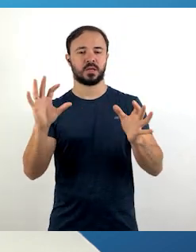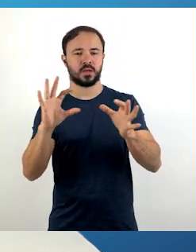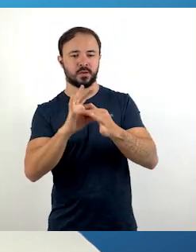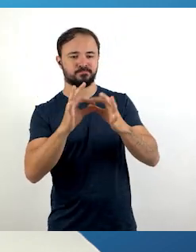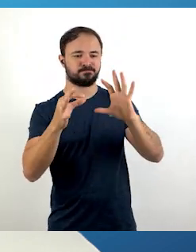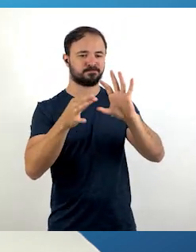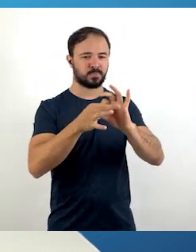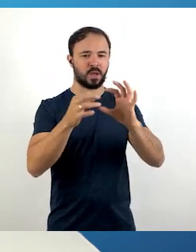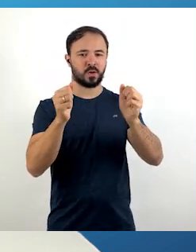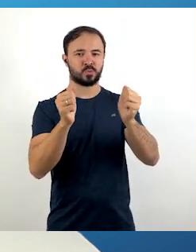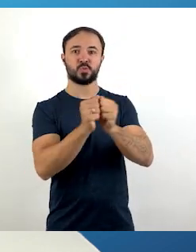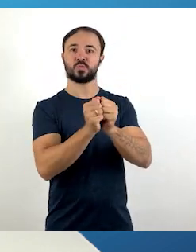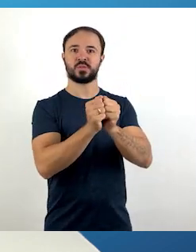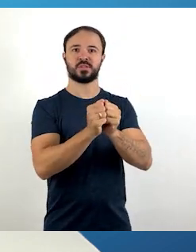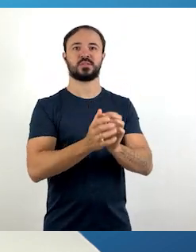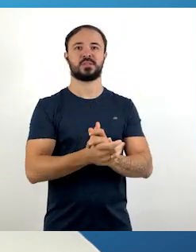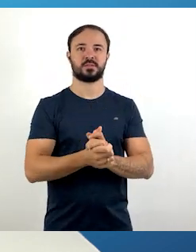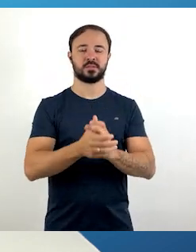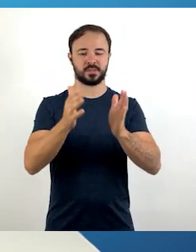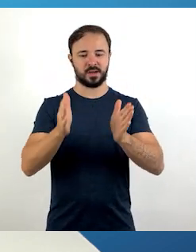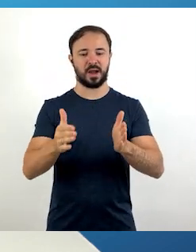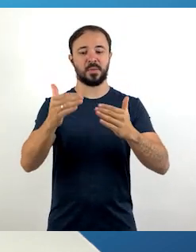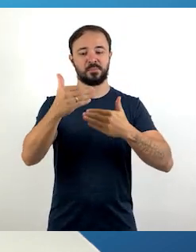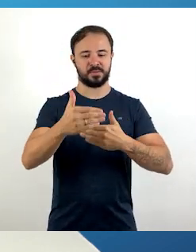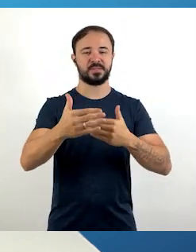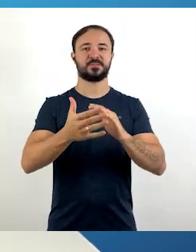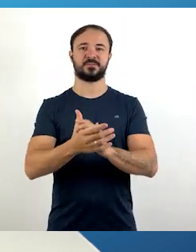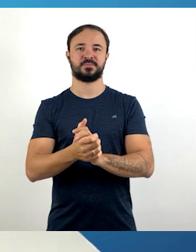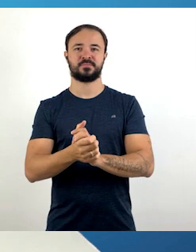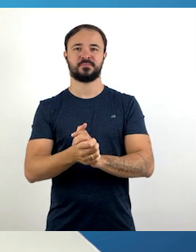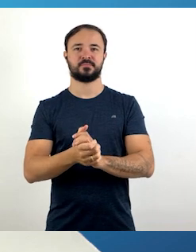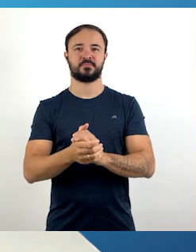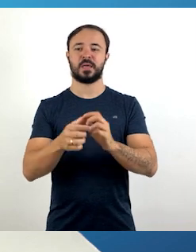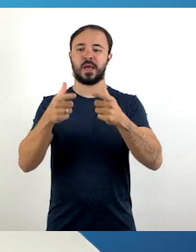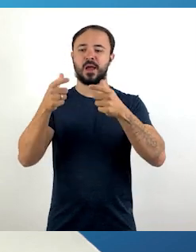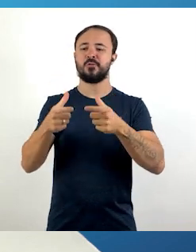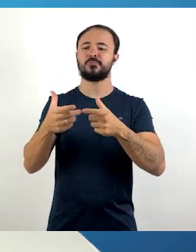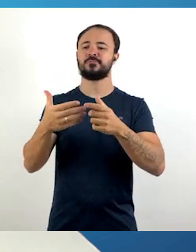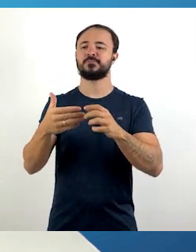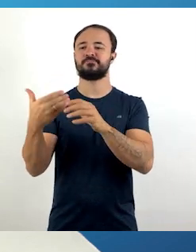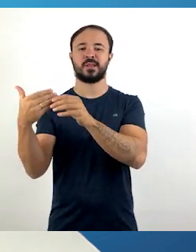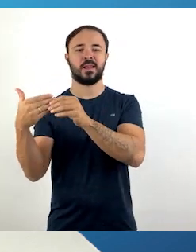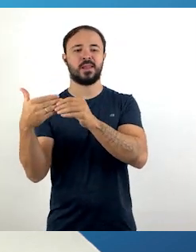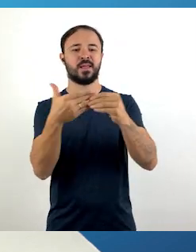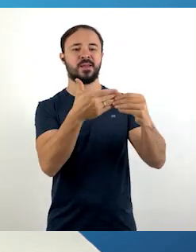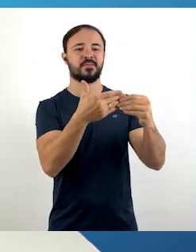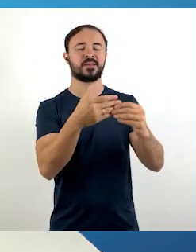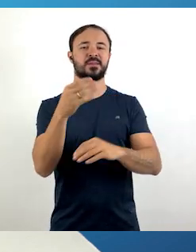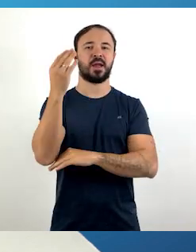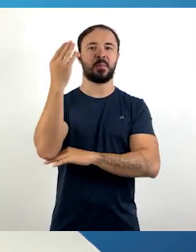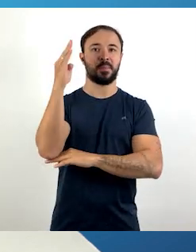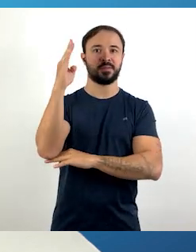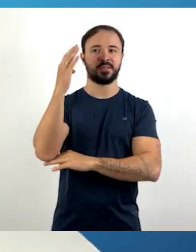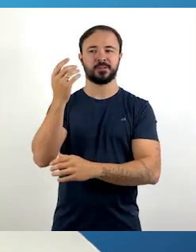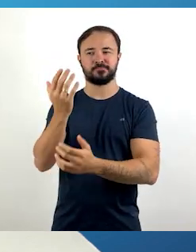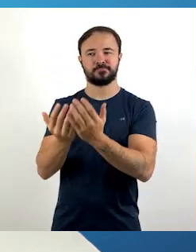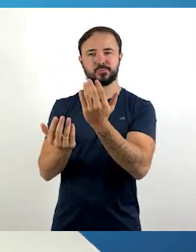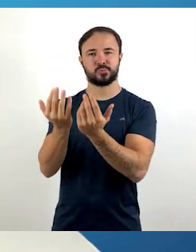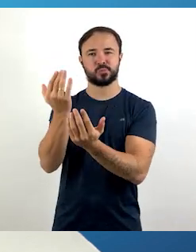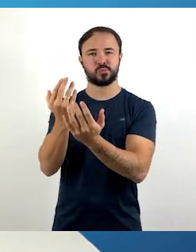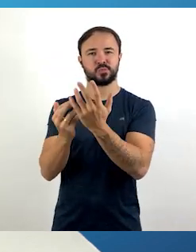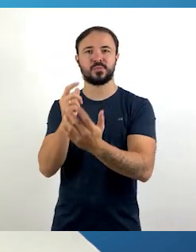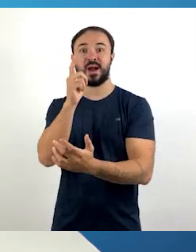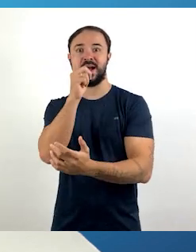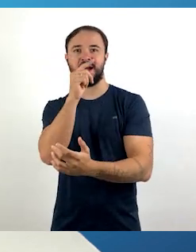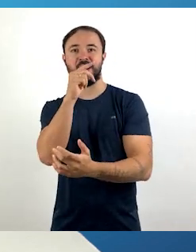poder formar a estrutura que na locomotiva vão ser a parte que vão carregar a lenha, para que possa ser aquecida a água